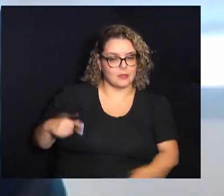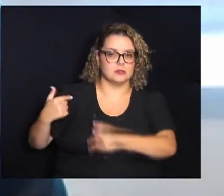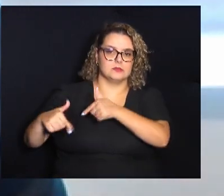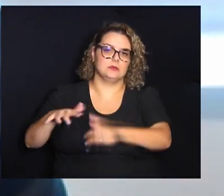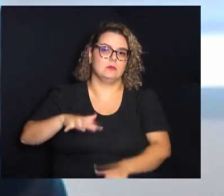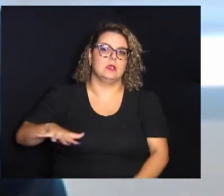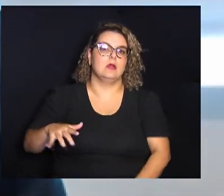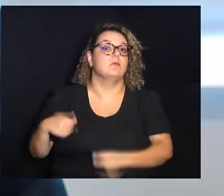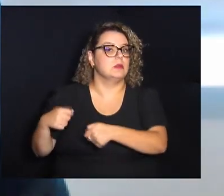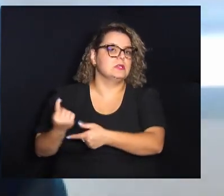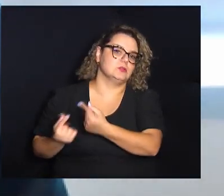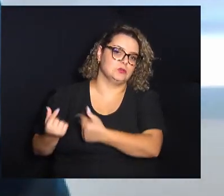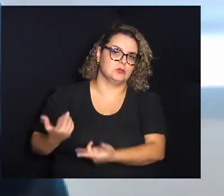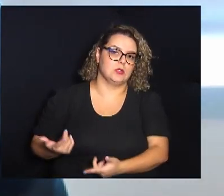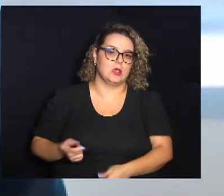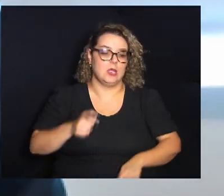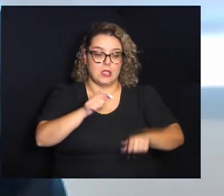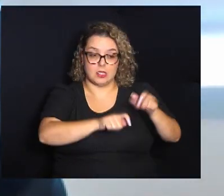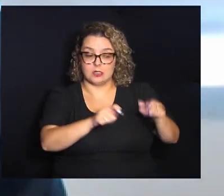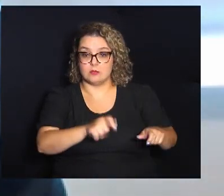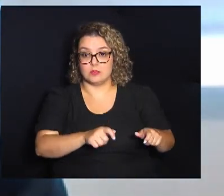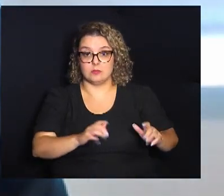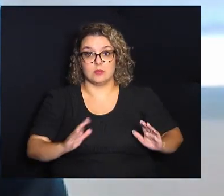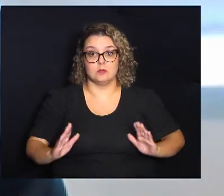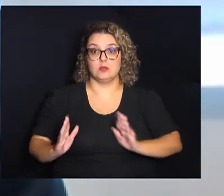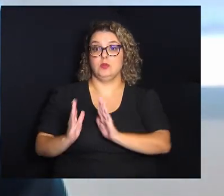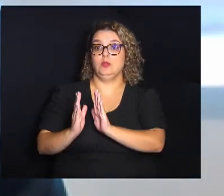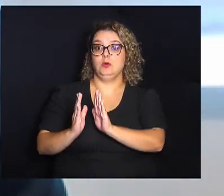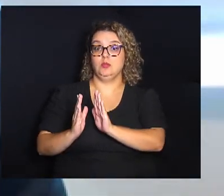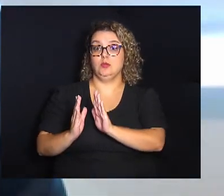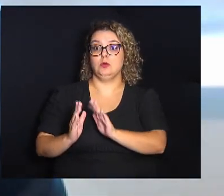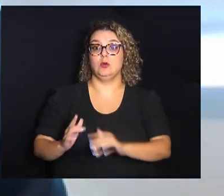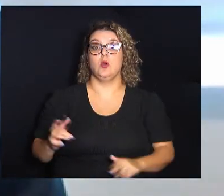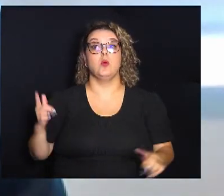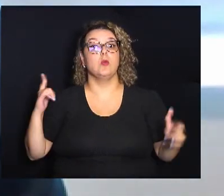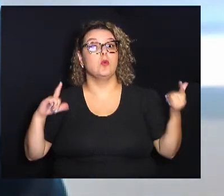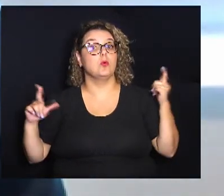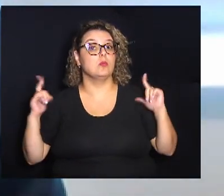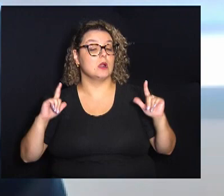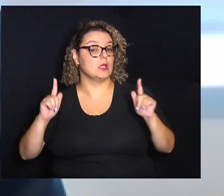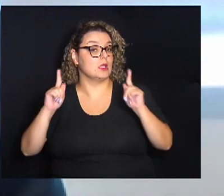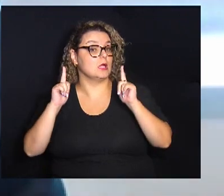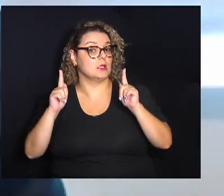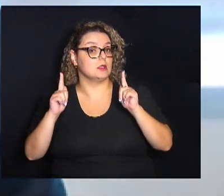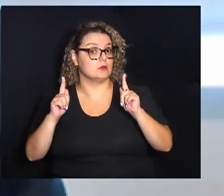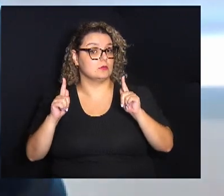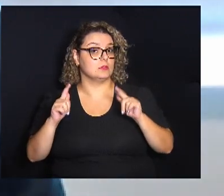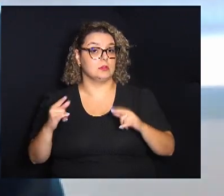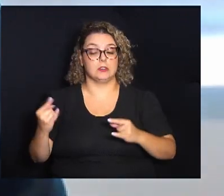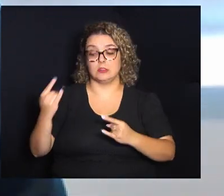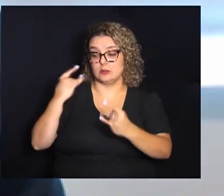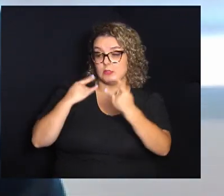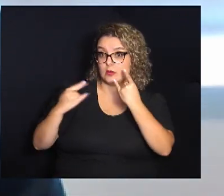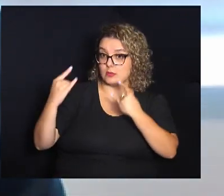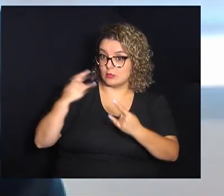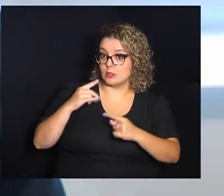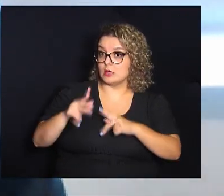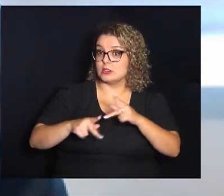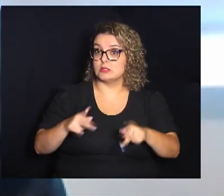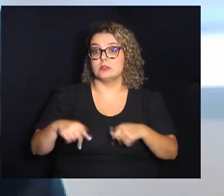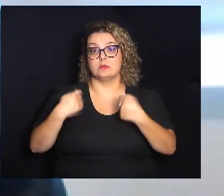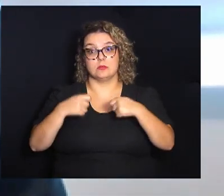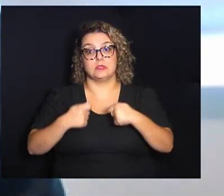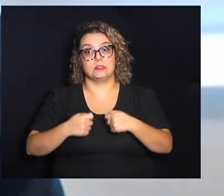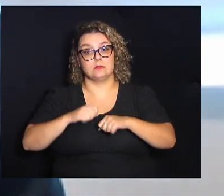mercado. Os usuários eles têm que encarar isso como um lazer e uma diversão. Então, essa atração do público ela